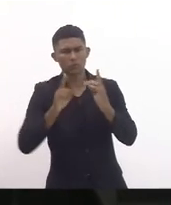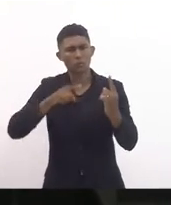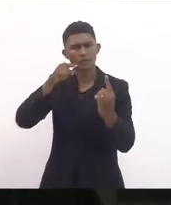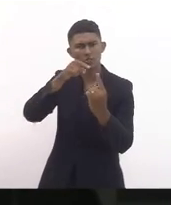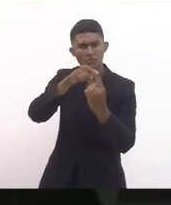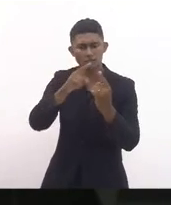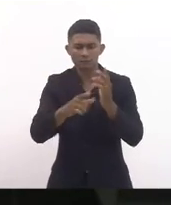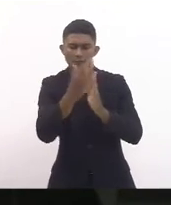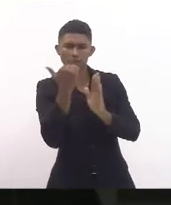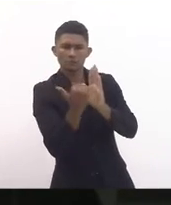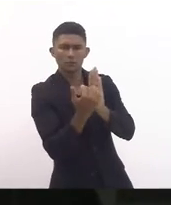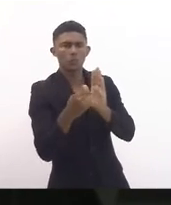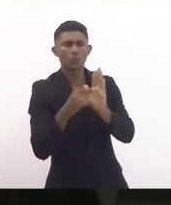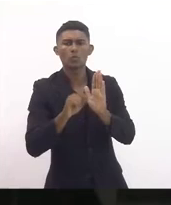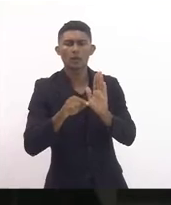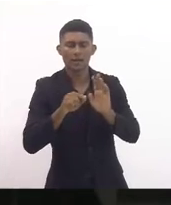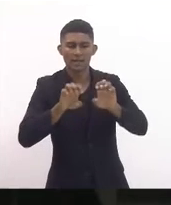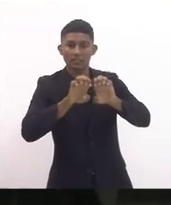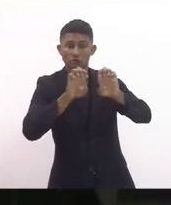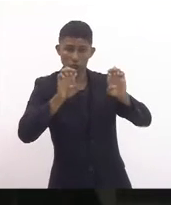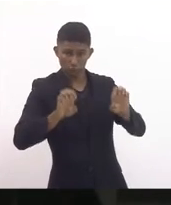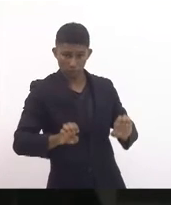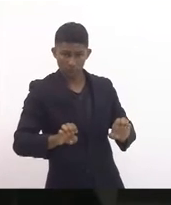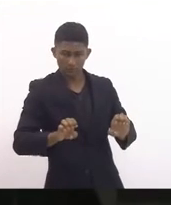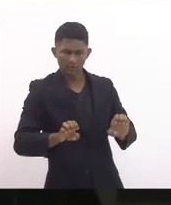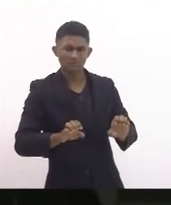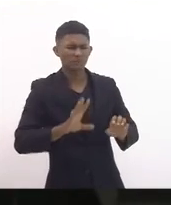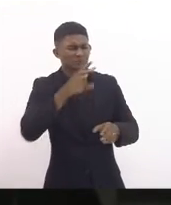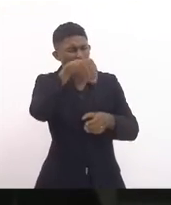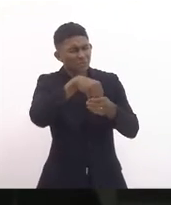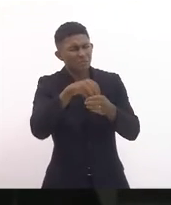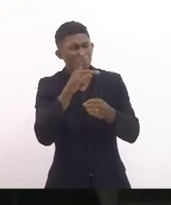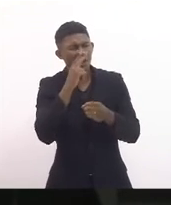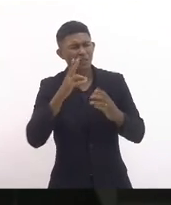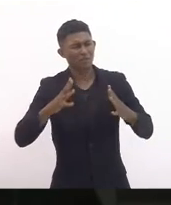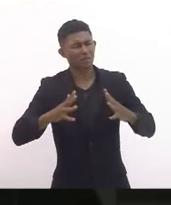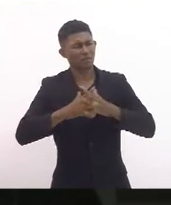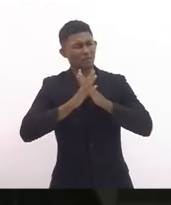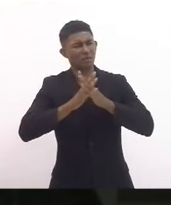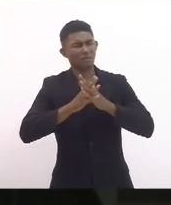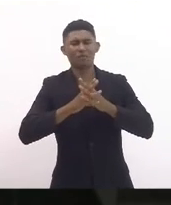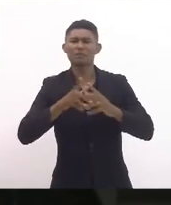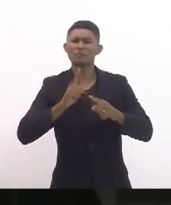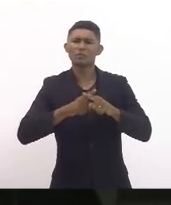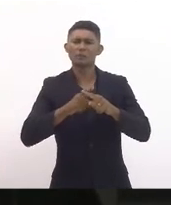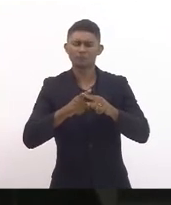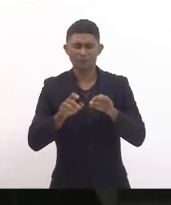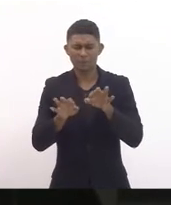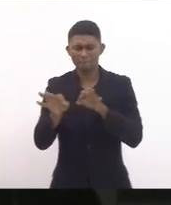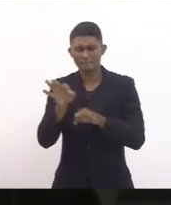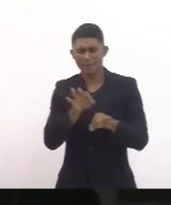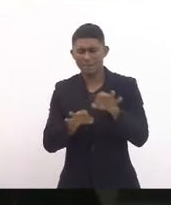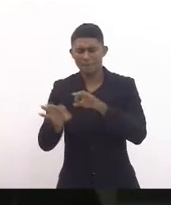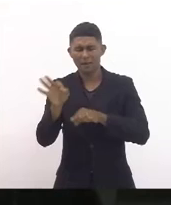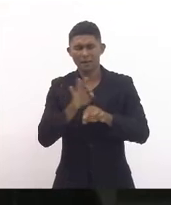o que que é planejamento estratégico um eixos prioritários com